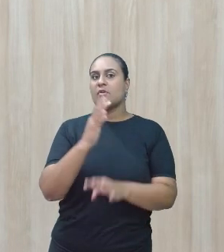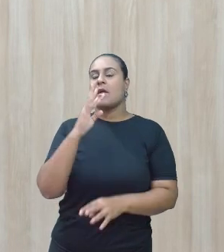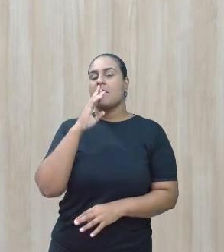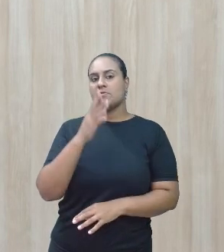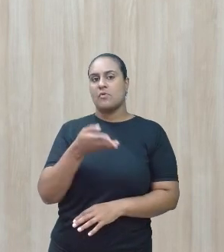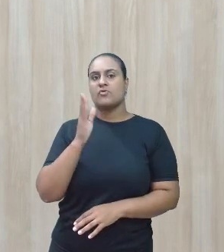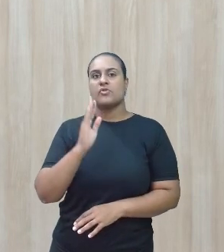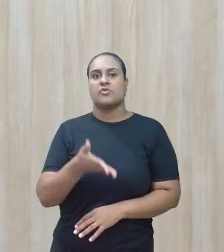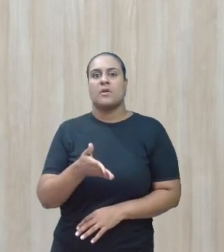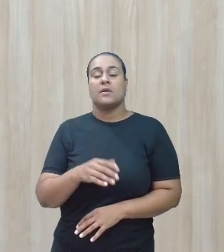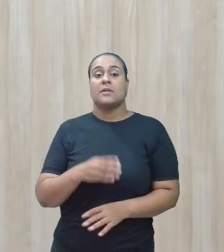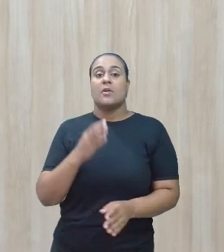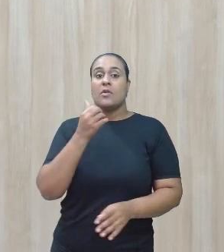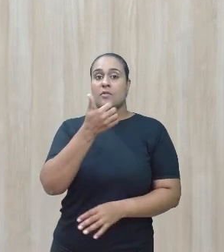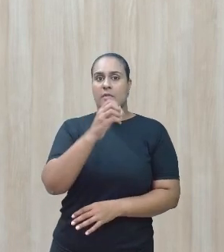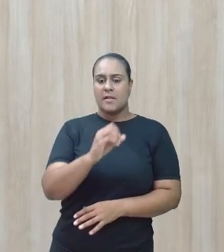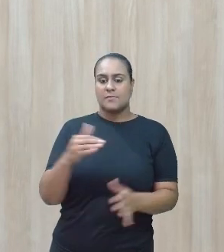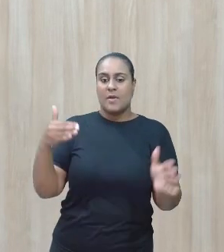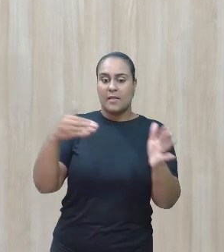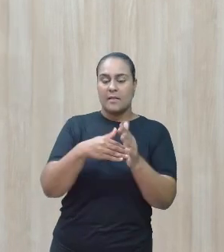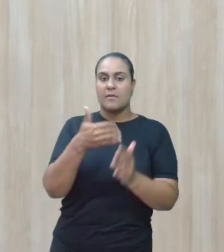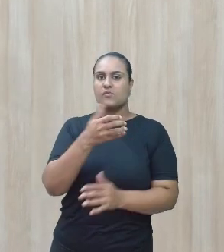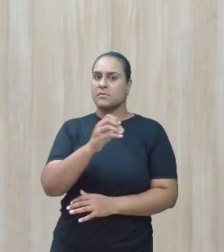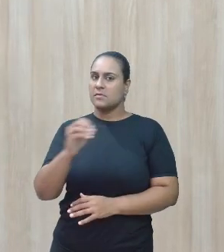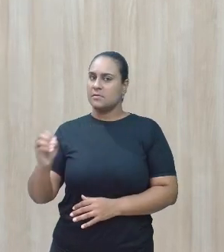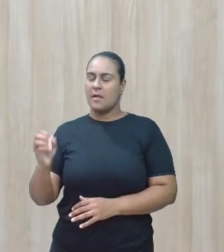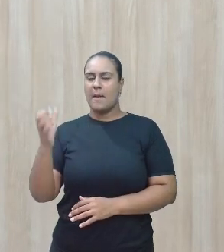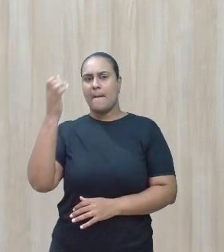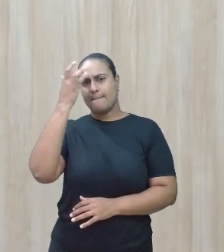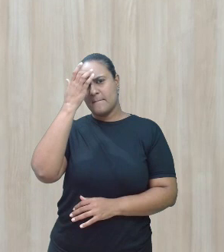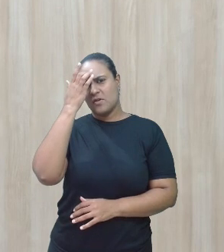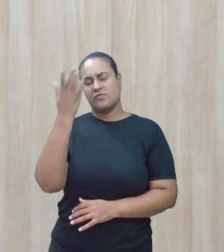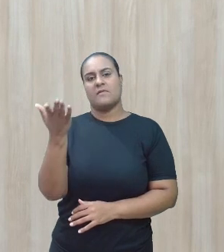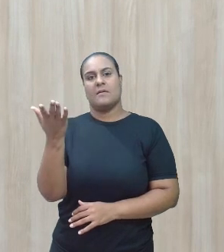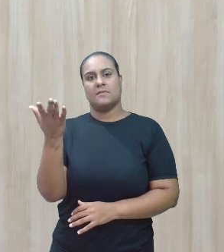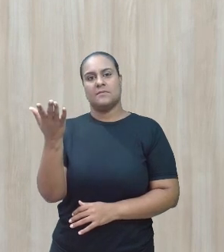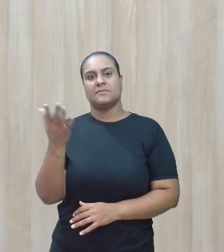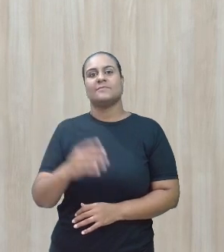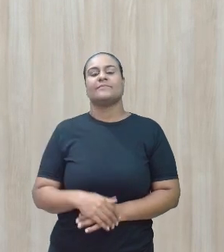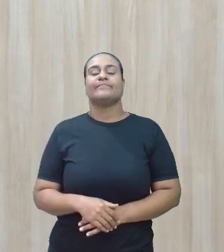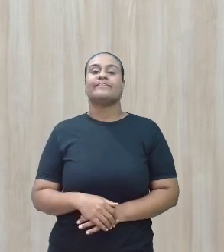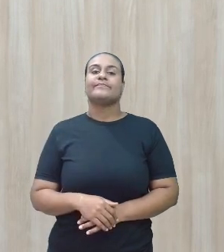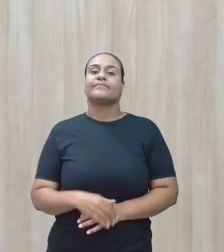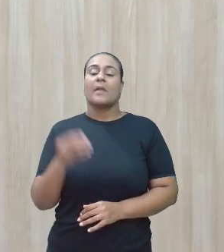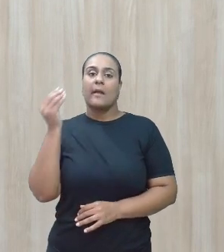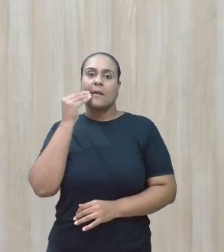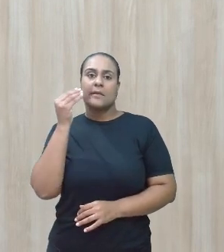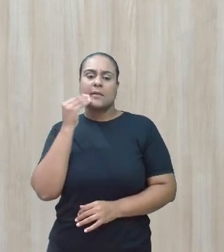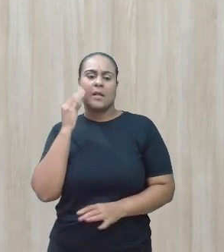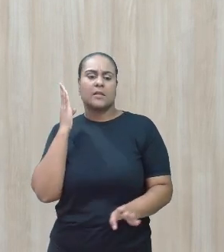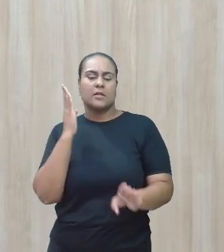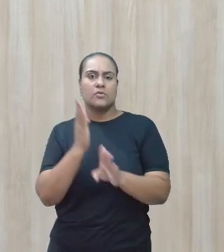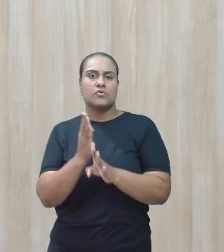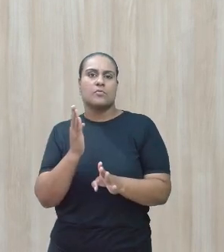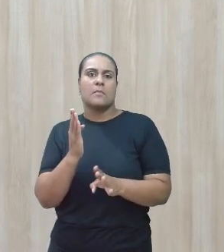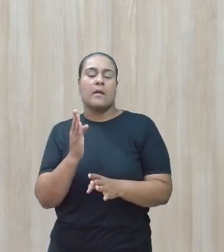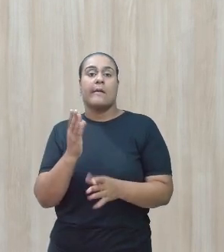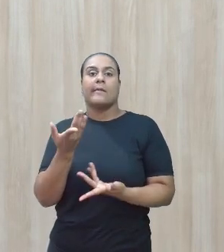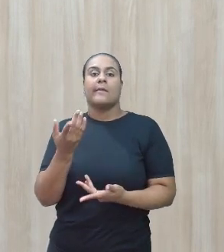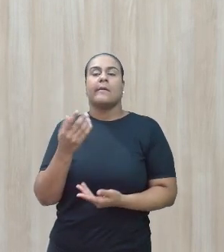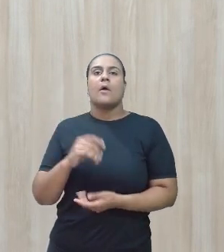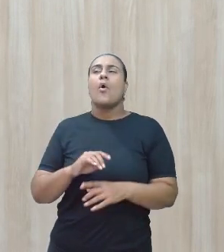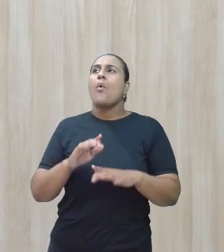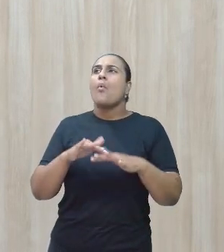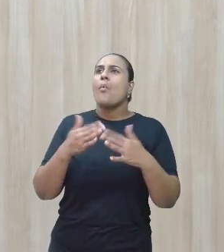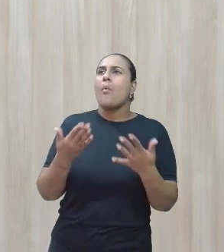e fica a seu critério e até elementos de outra posição. Tenta determinar, por exemplo, qual é a figura que está na